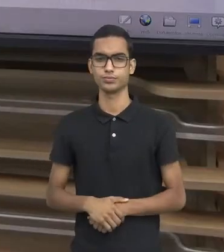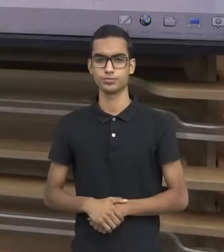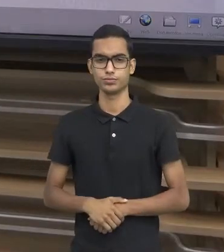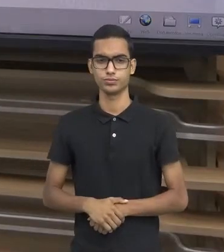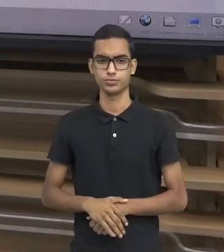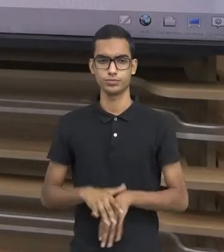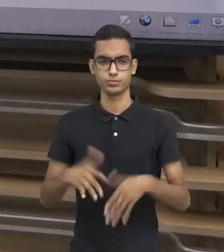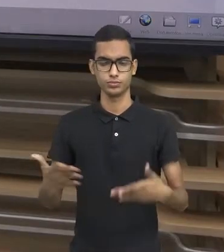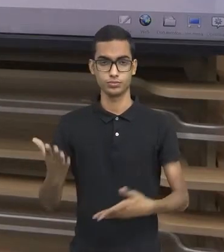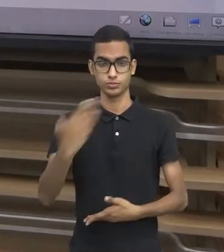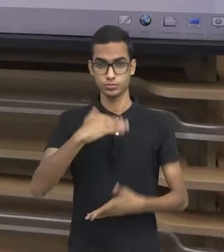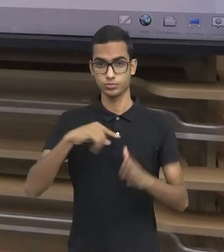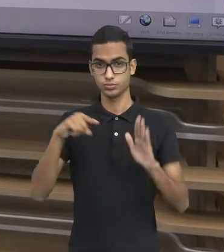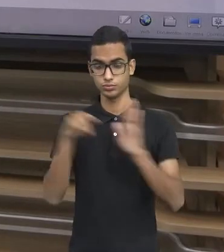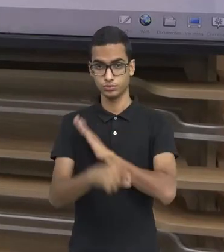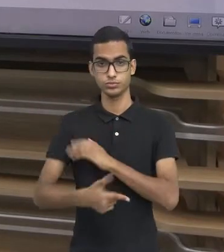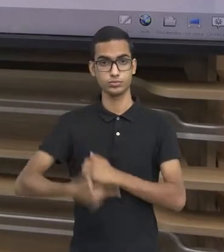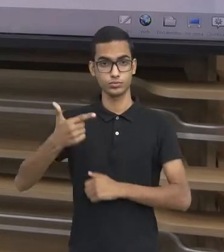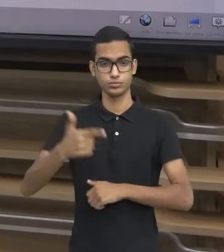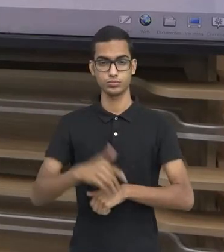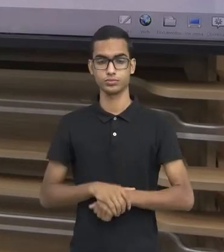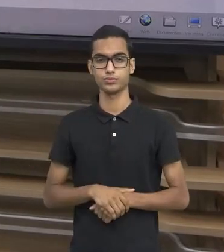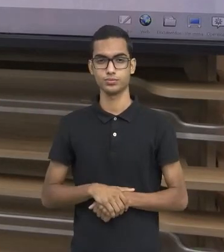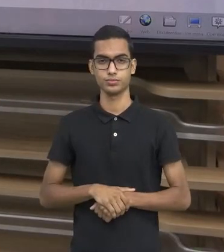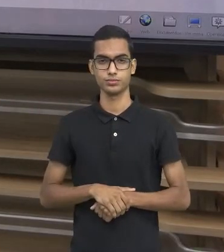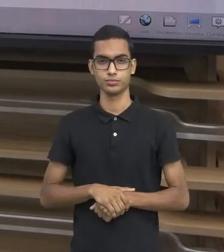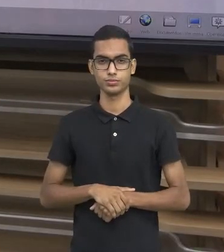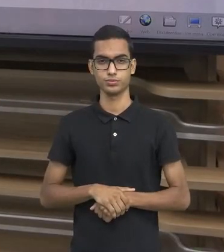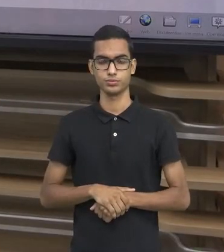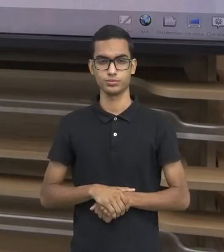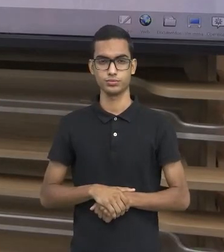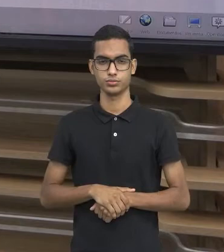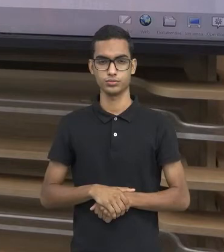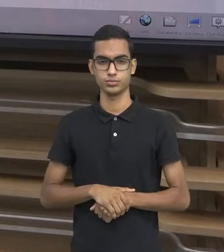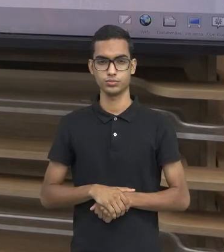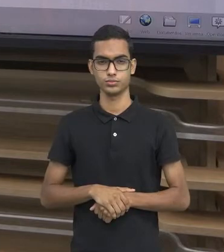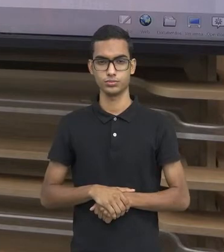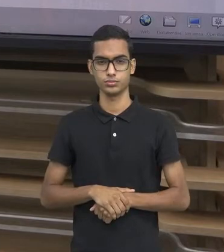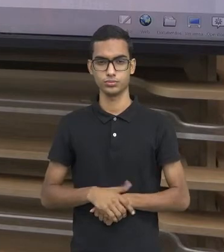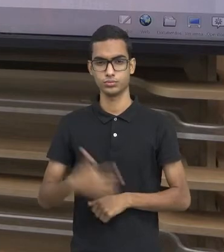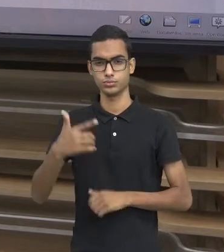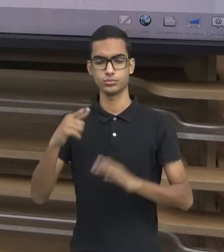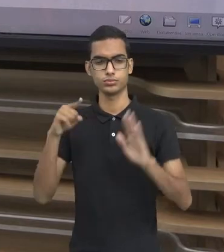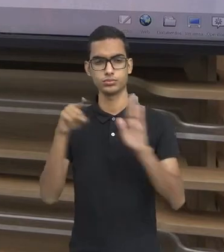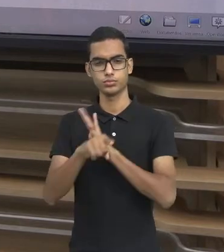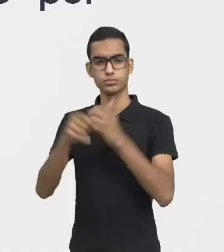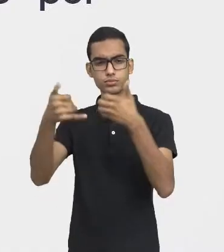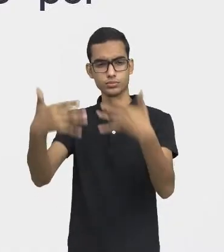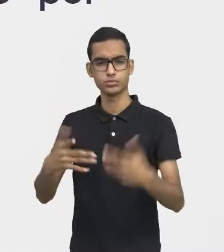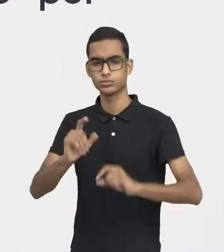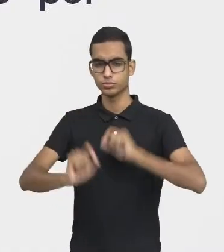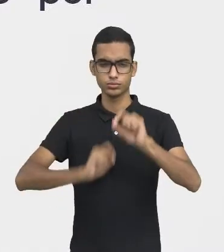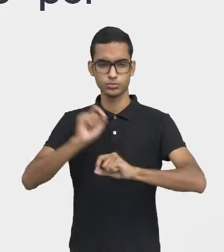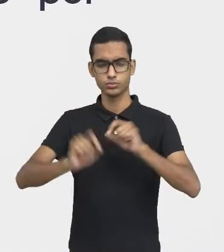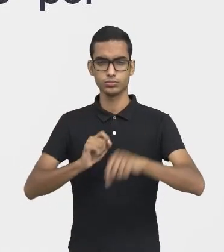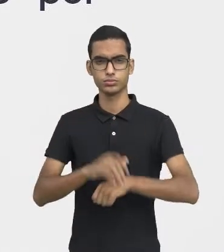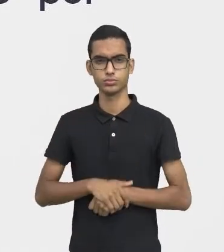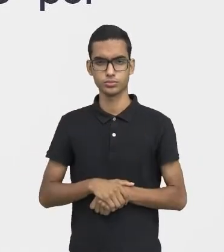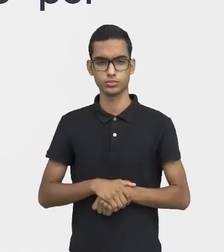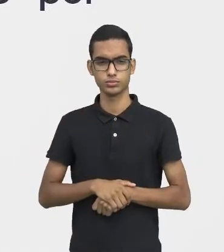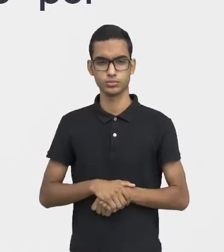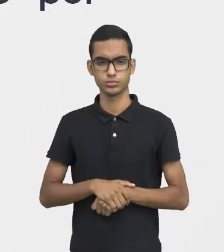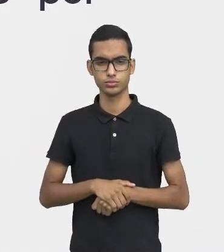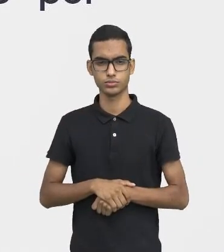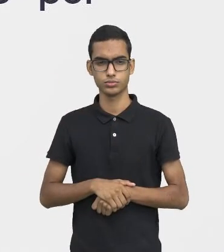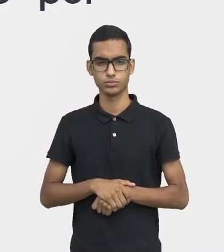Então vamos lá para a nossa próxima questão. Nossa segunda questão diz o seguinte, ó, da Cés